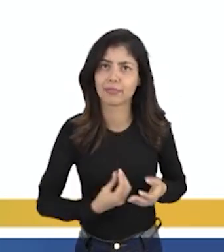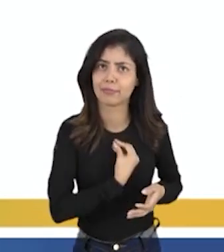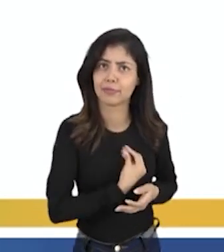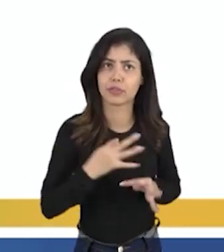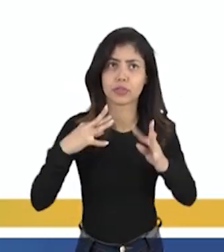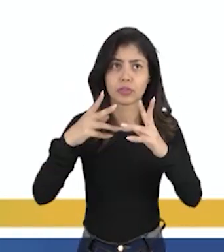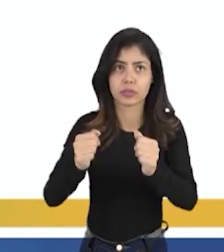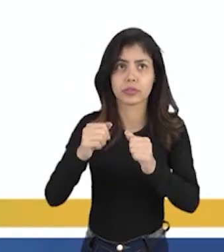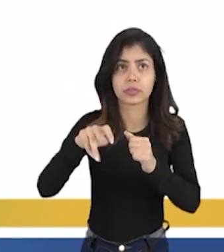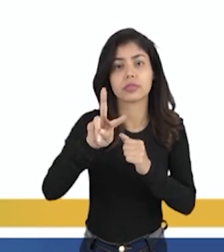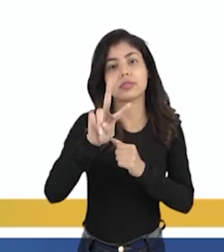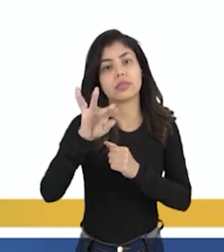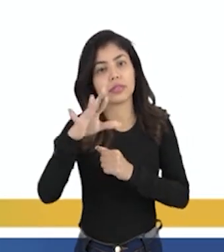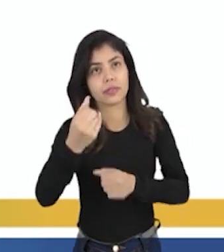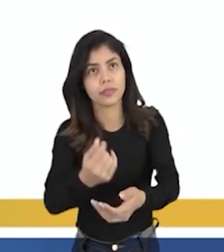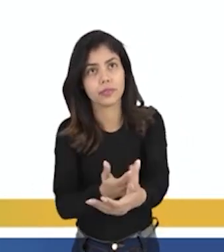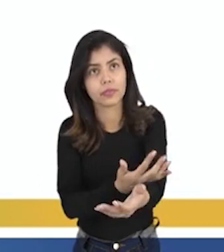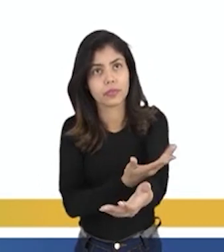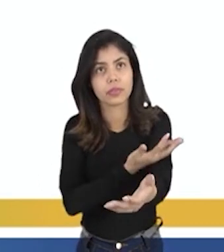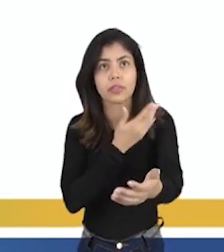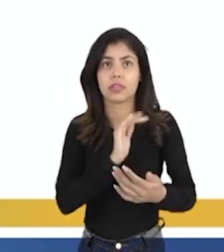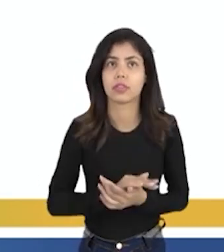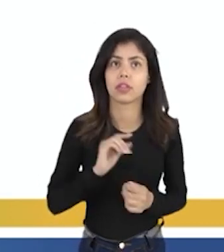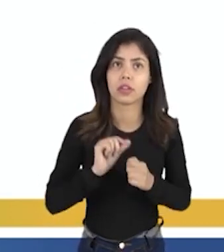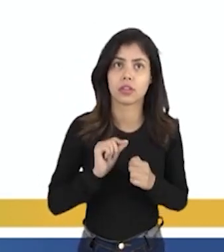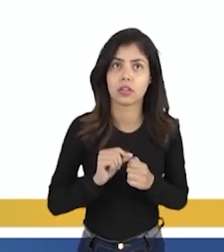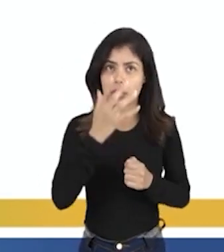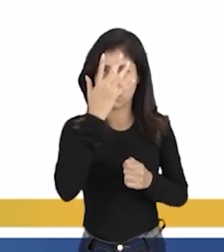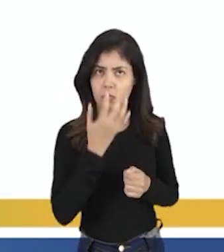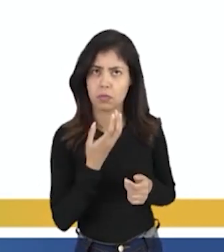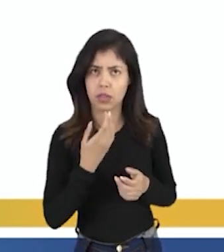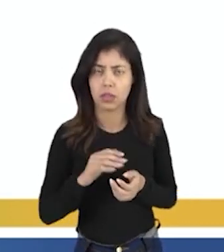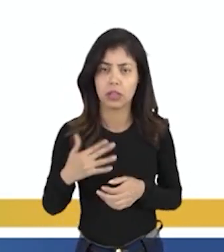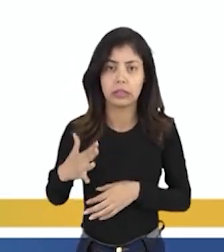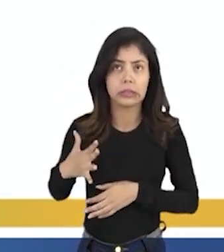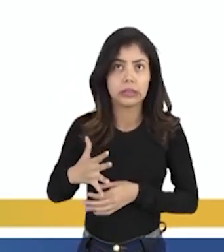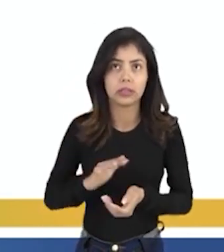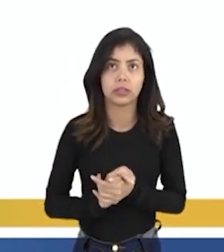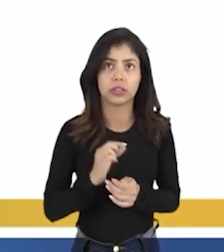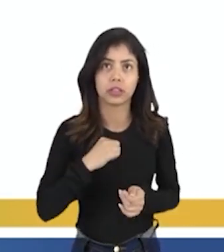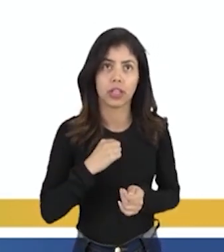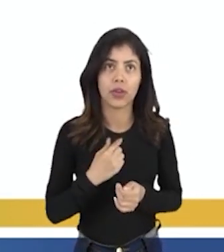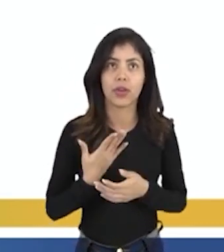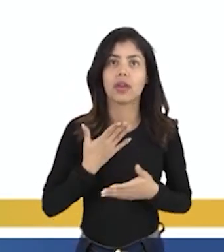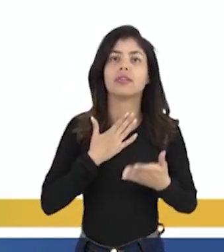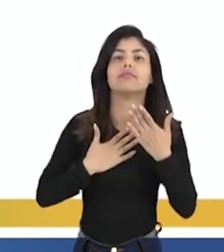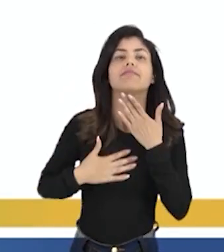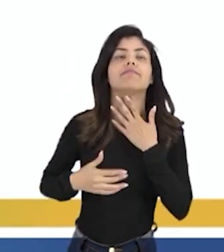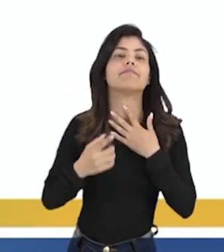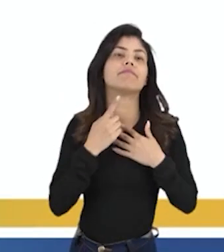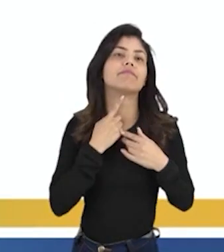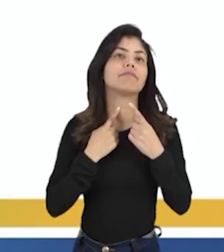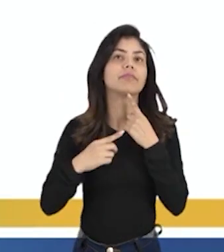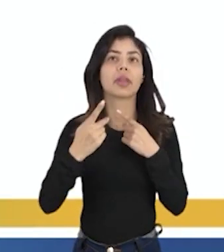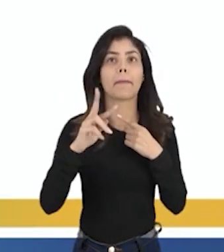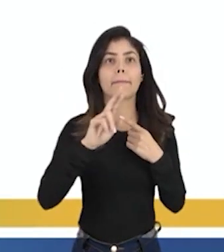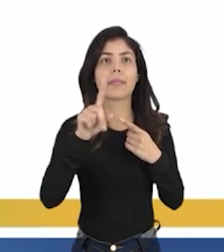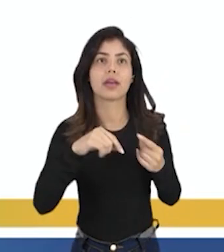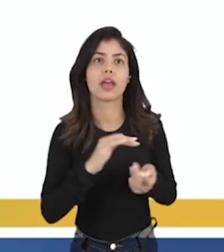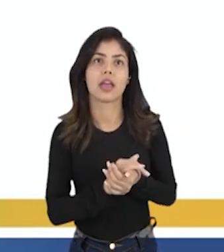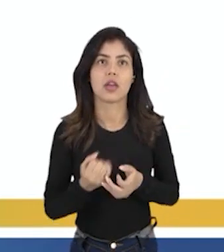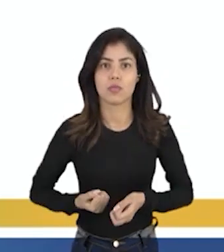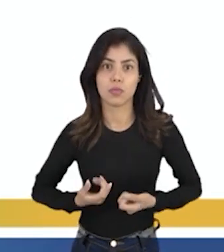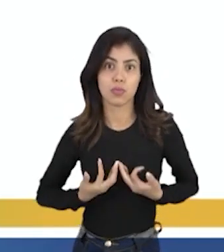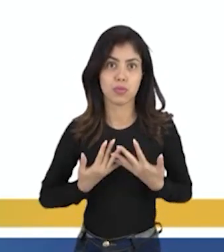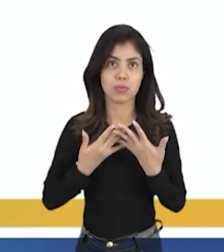todas as veias. Fazem-me raivar tremuladamente inquieto de um prazer inatingível que estou